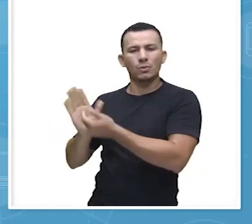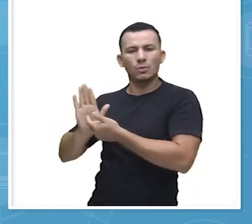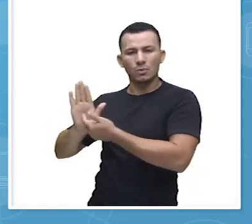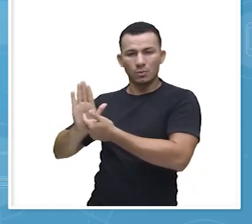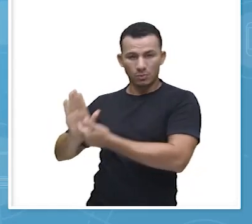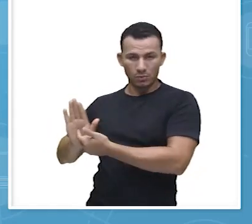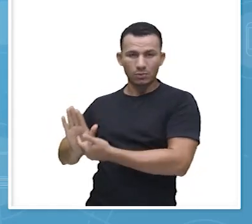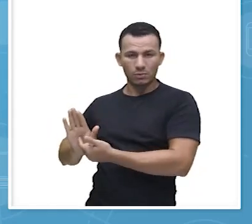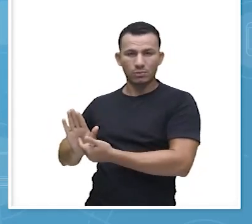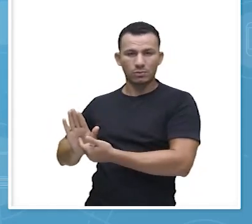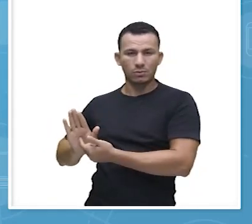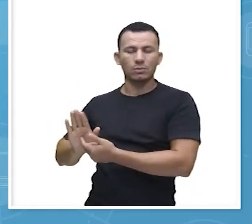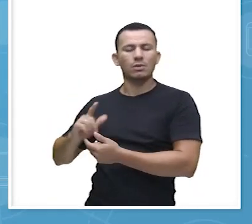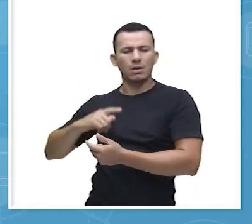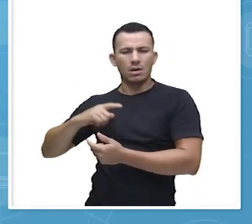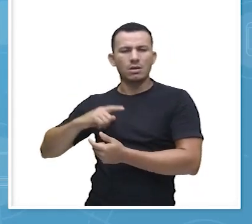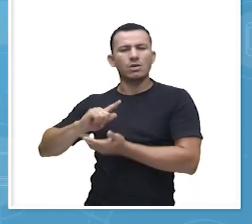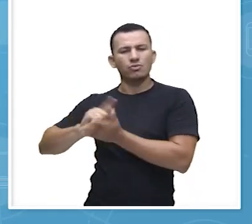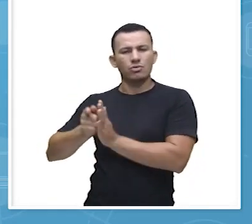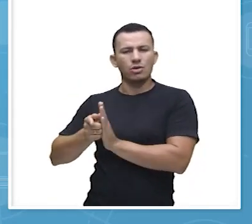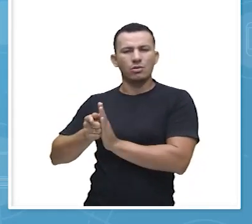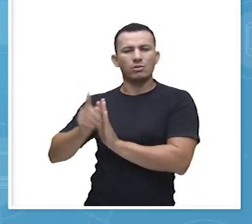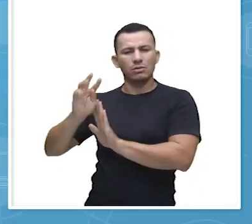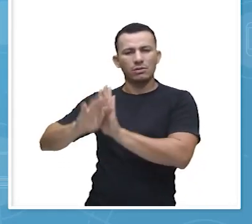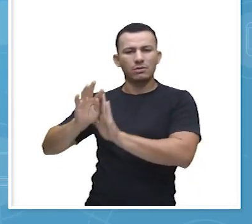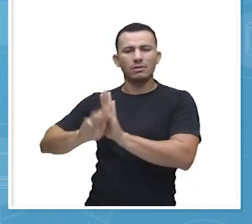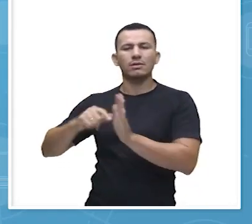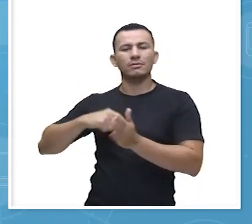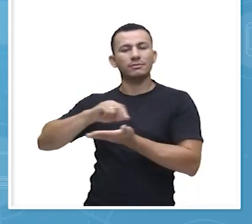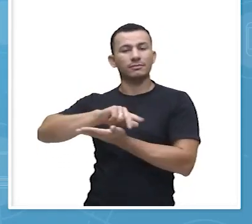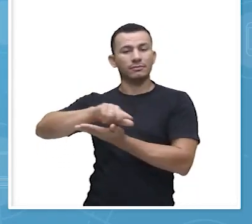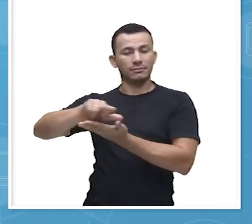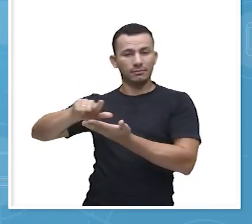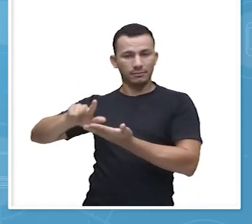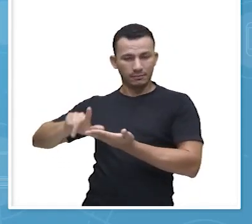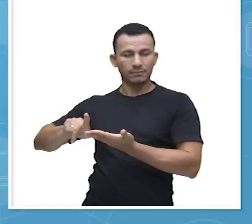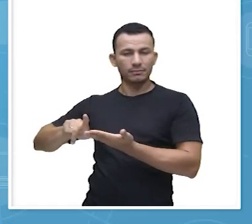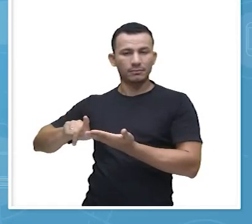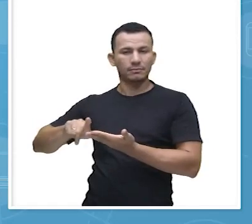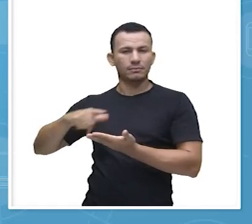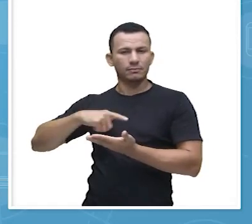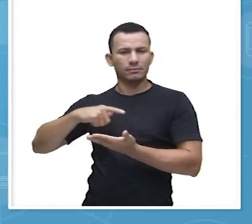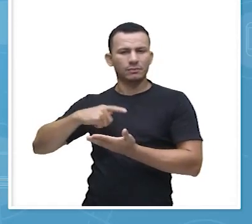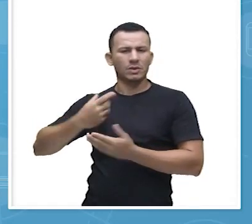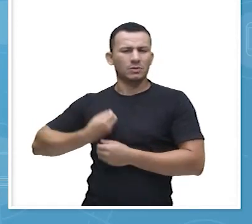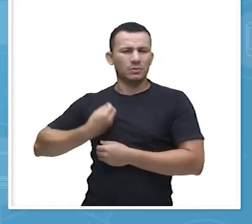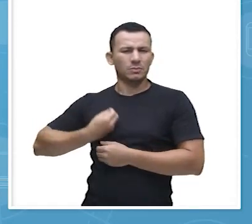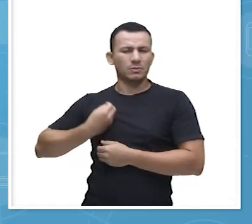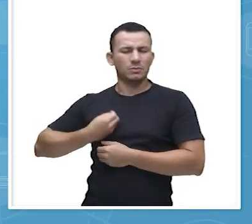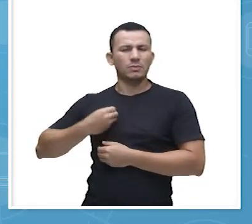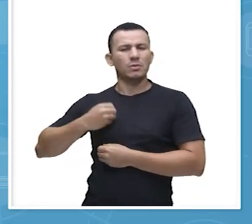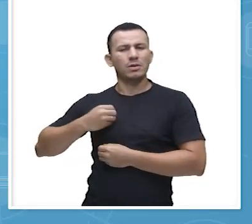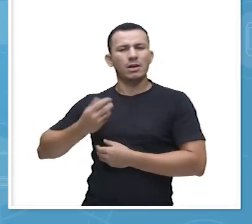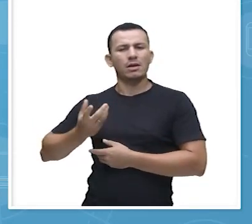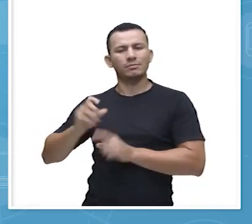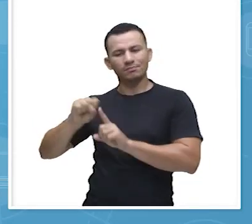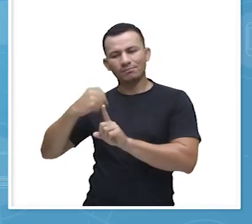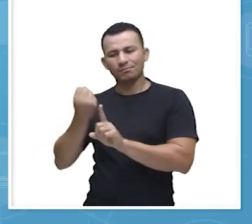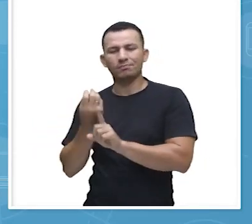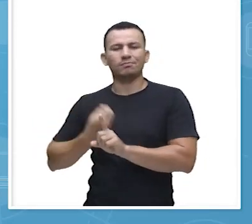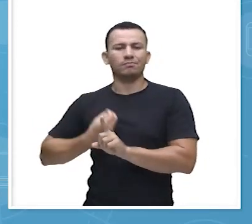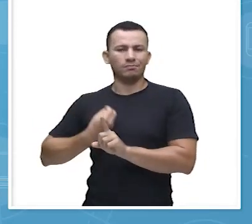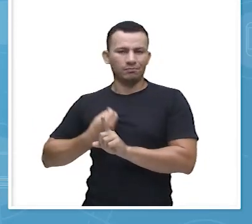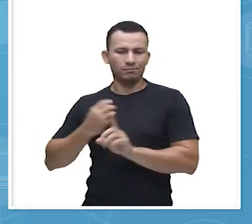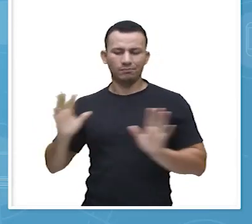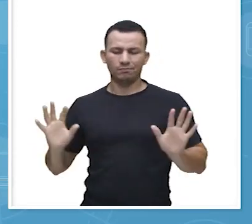gêneros textuais são variados, não é? Porque eles são e existem para dar conta da nossa vida em sociedade. Então,